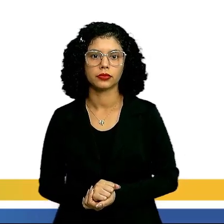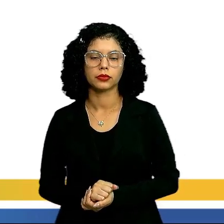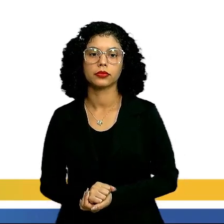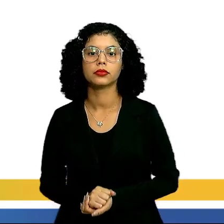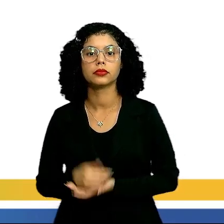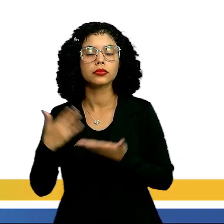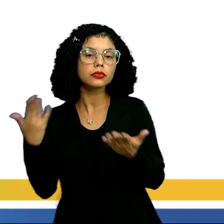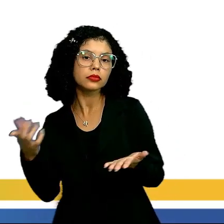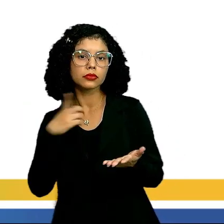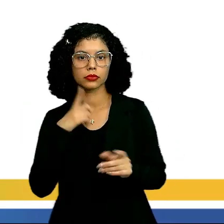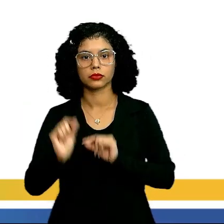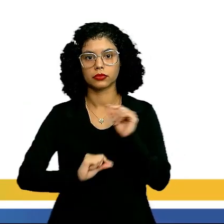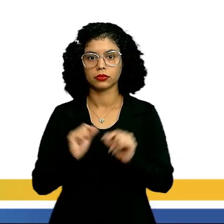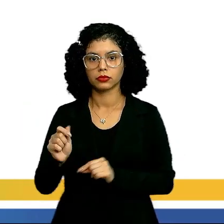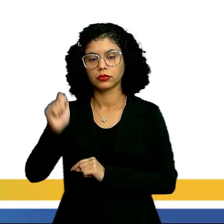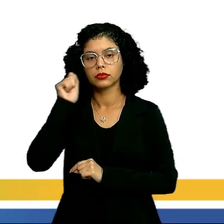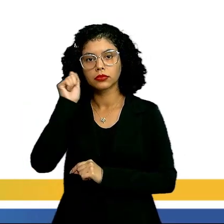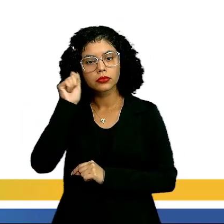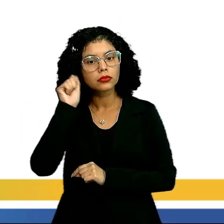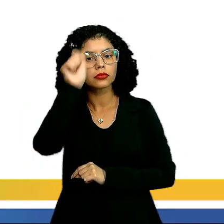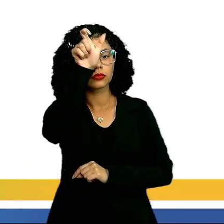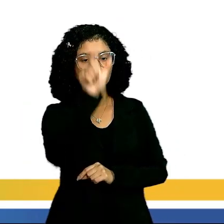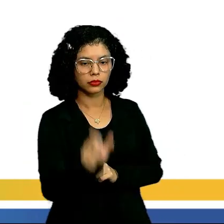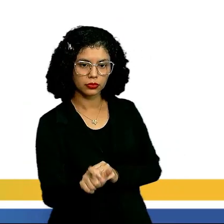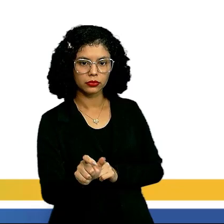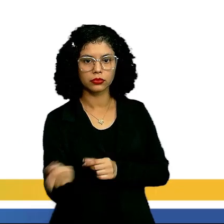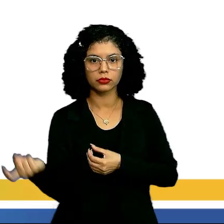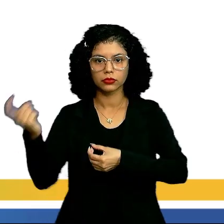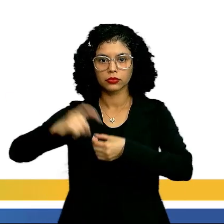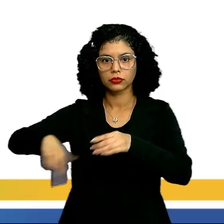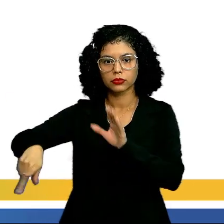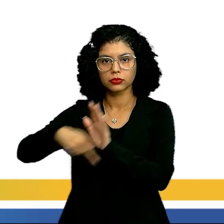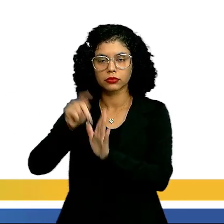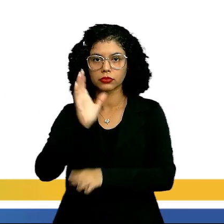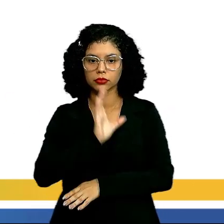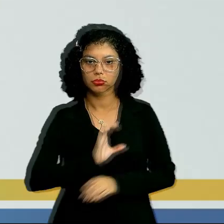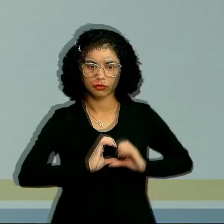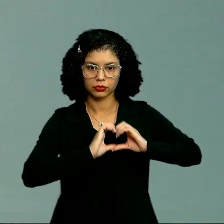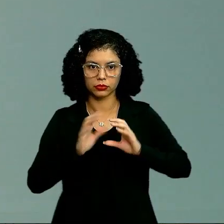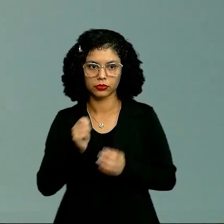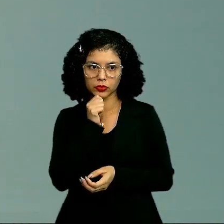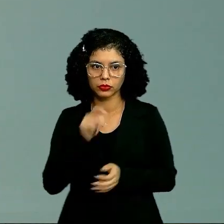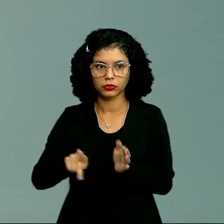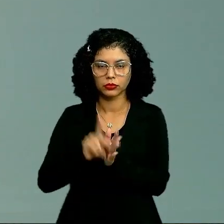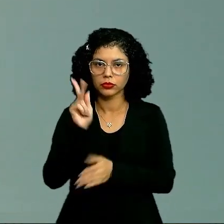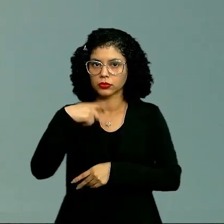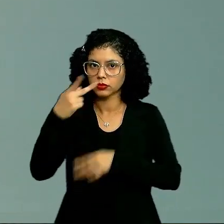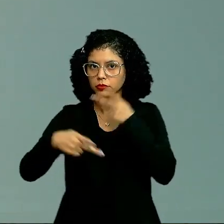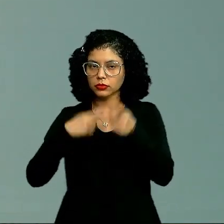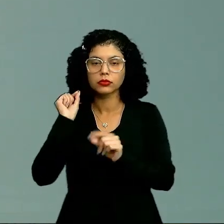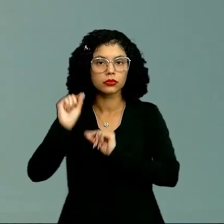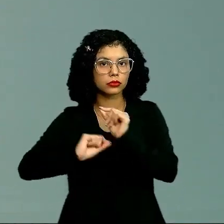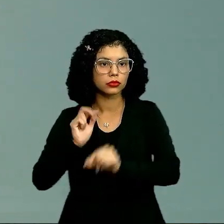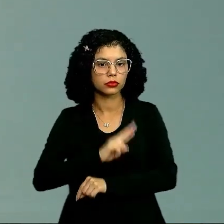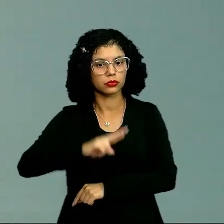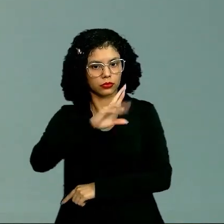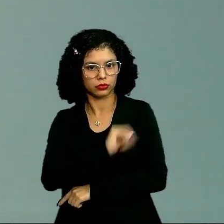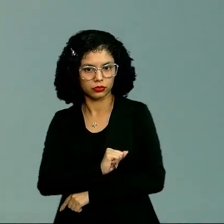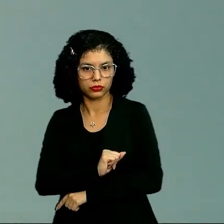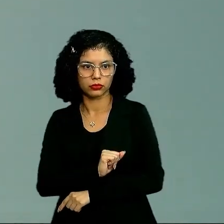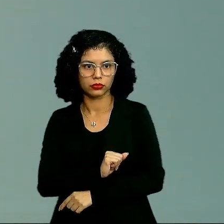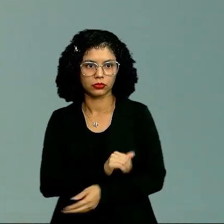Vamos lá. Então, aqui eu tenho esses autores voltados para o próprio coração. Então, eu já falo que o romantismo, ele tem